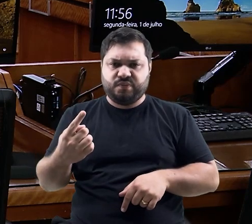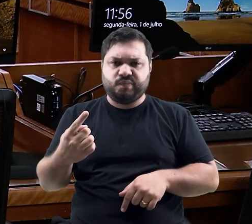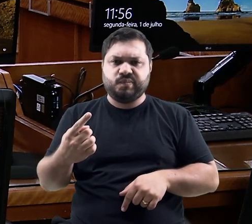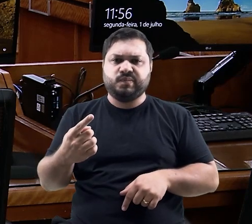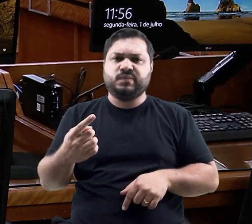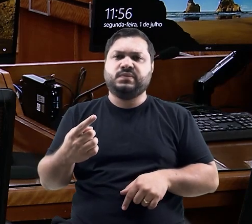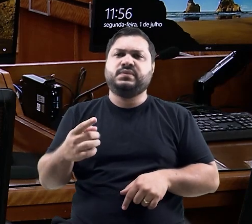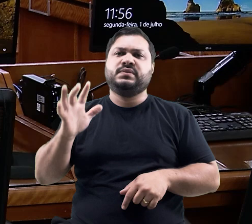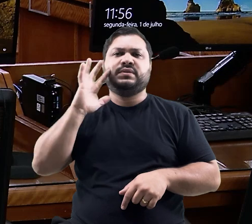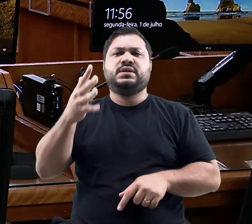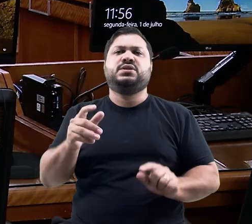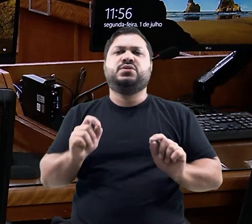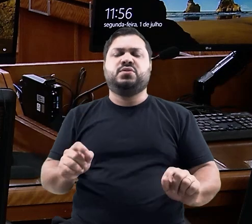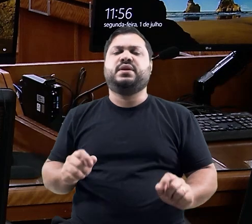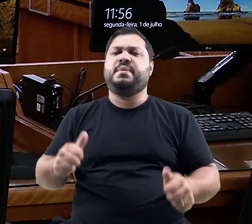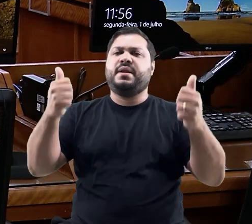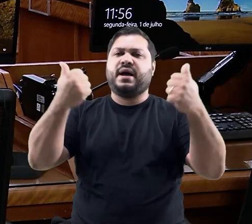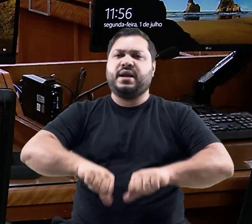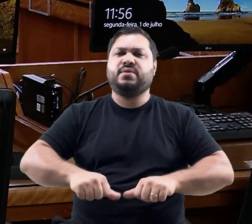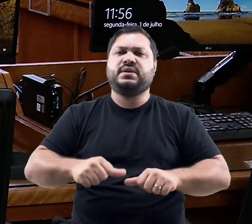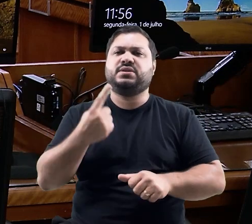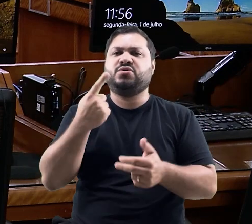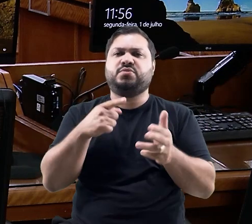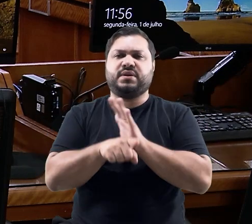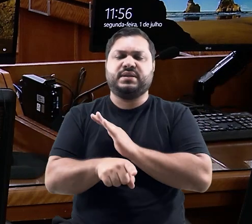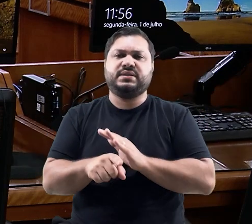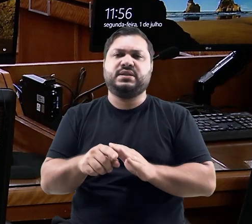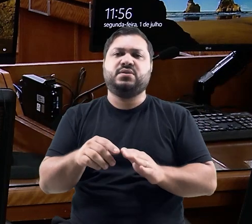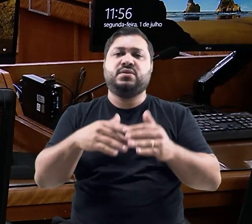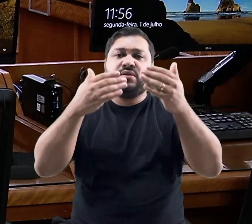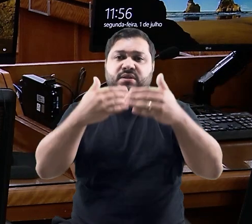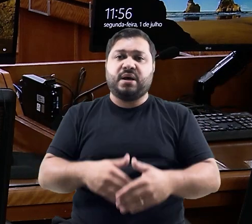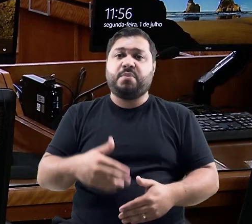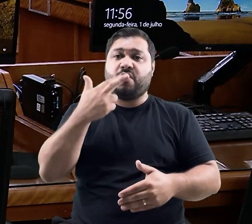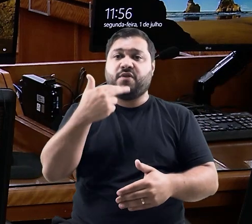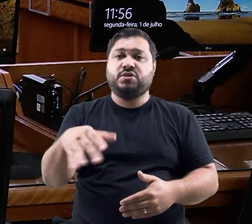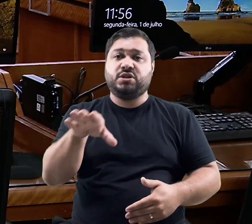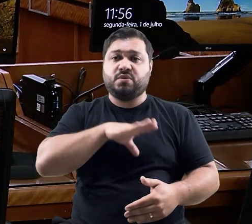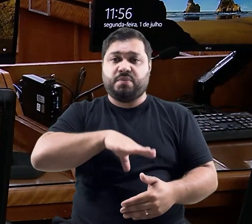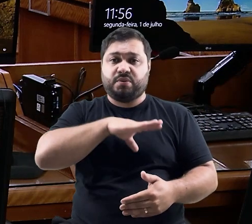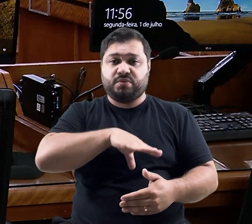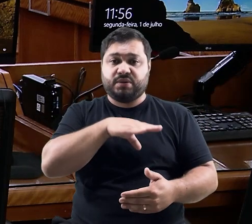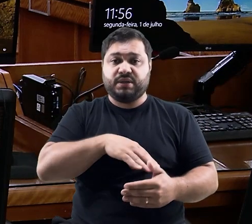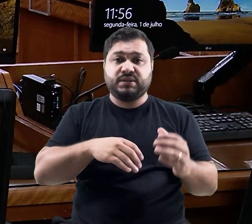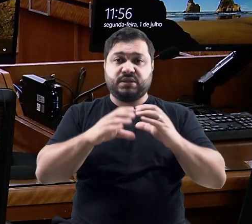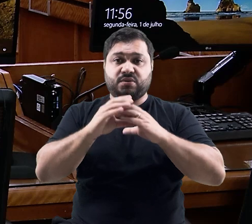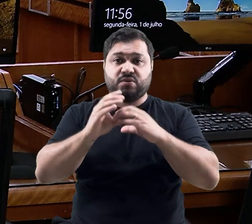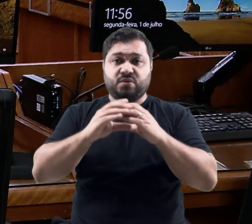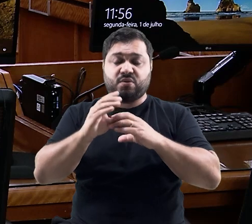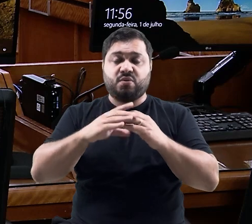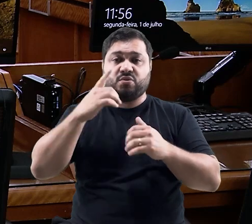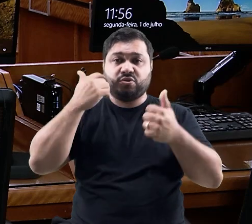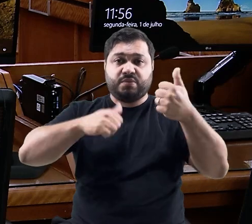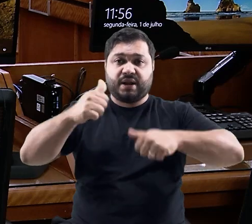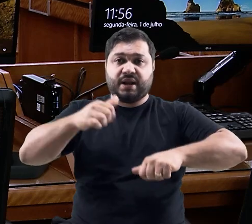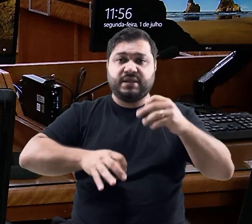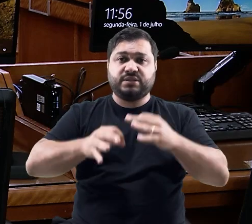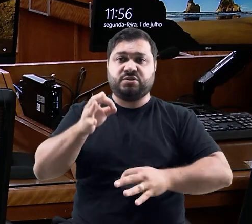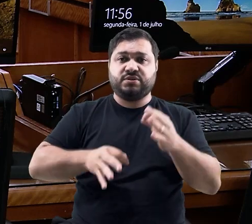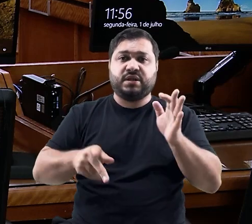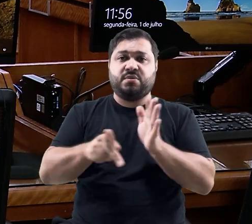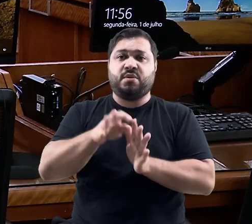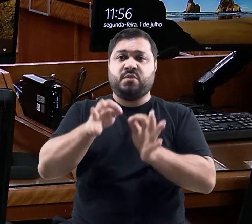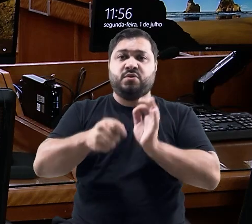Regional Federal da Primeira Região decidiu pela anulação de uma questão da prova de língua portuguesa no concurso para